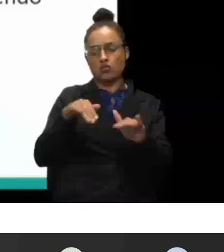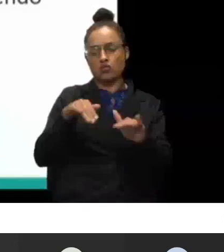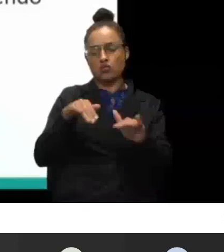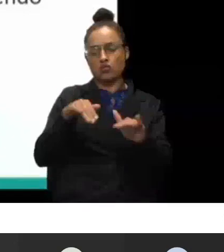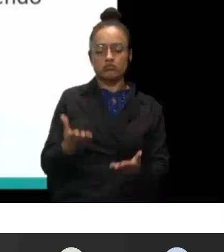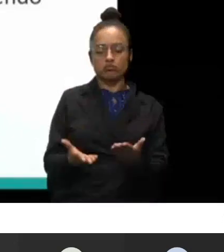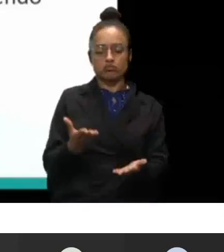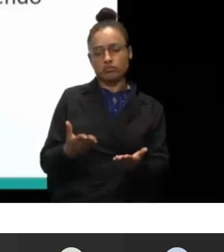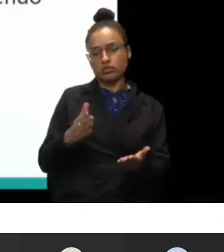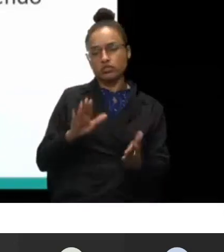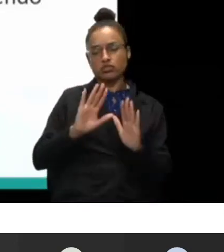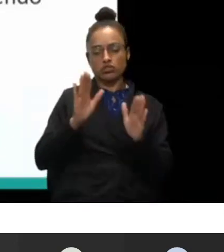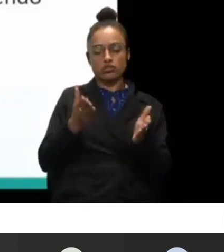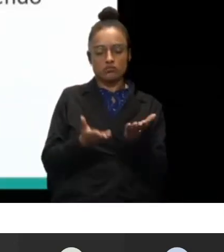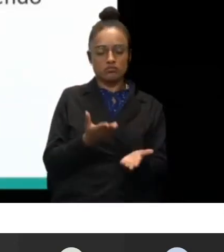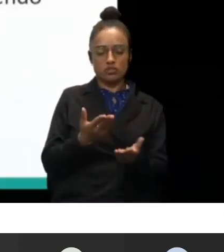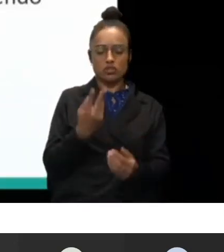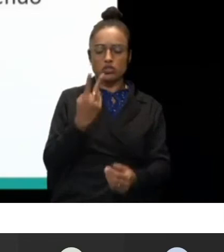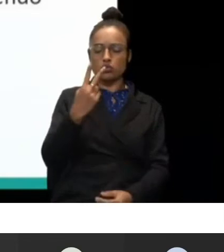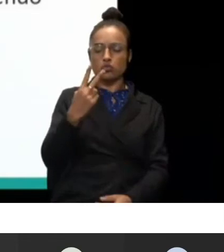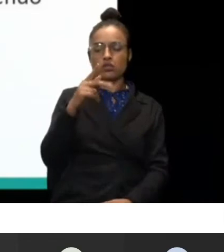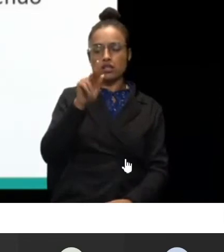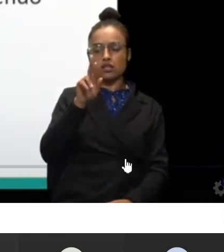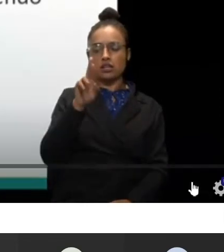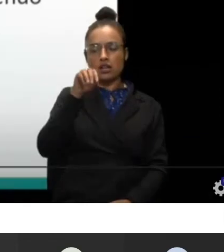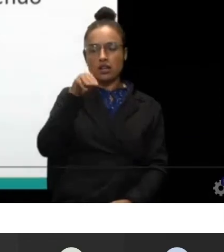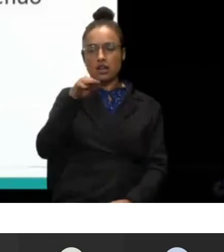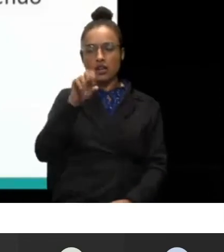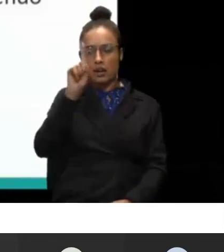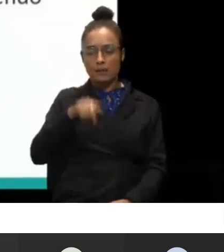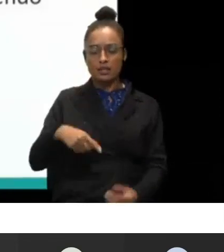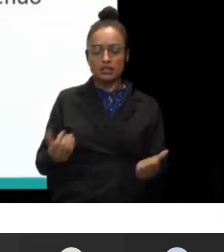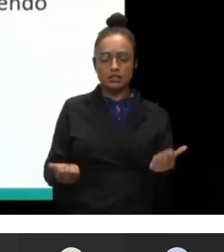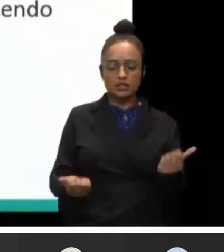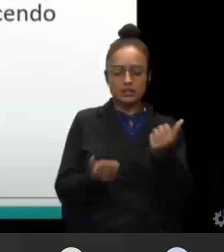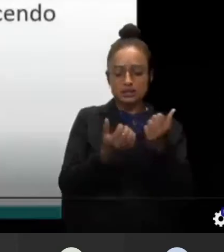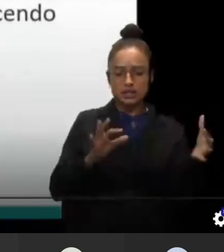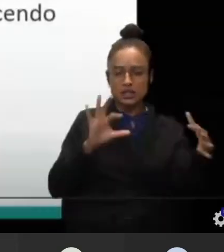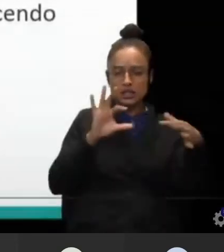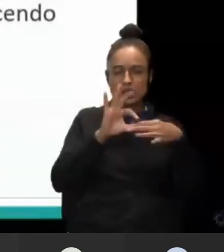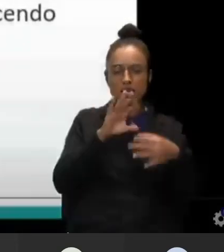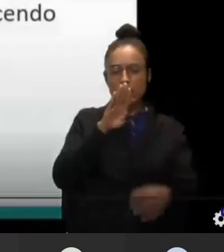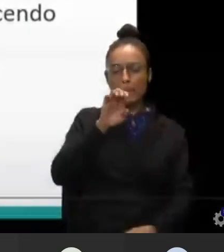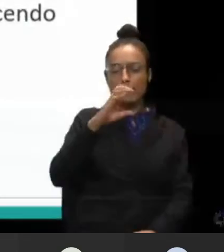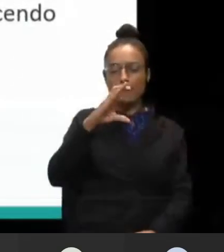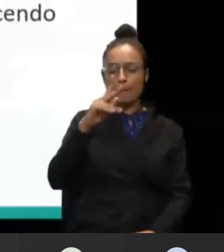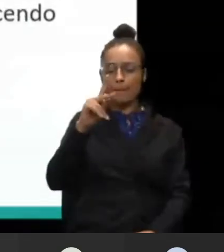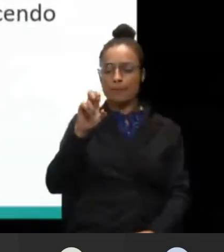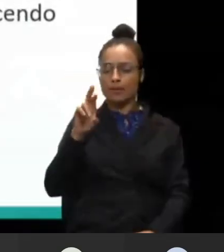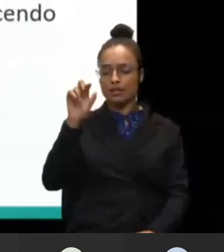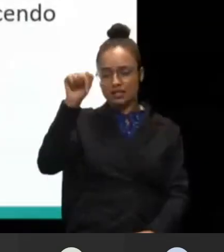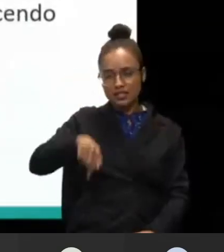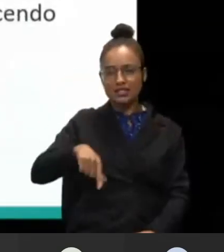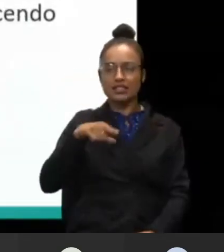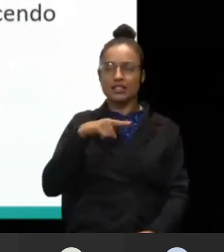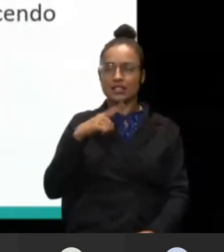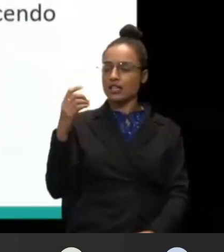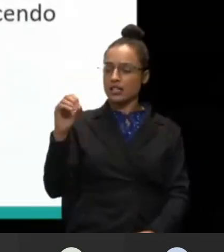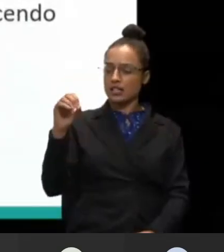vamos pesar 2 gramas da amostra, transferir para um becker, e nesse becker de 100 ml nós vamos adicionar 10 ml